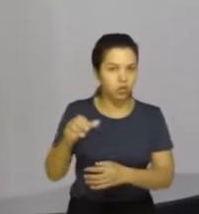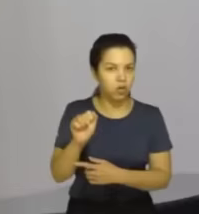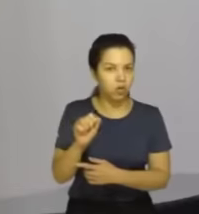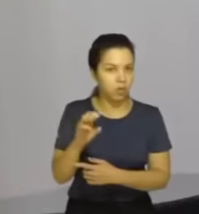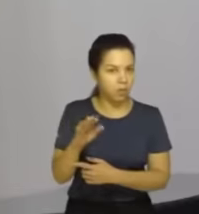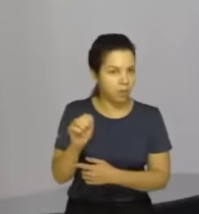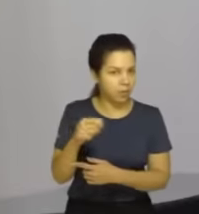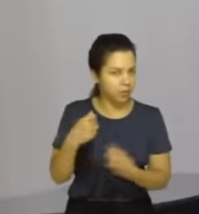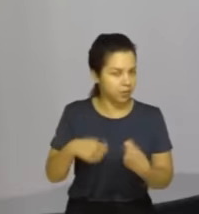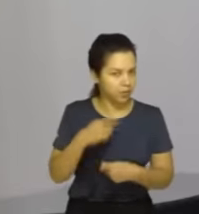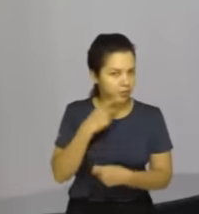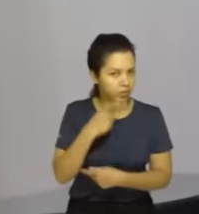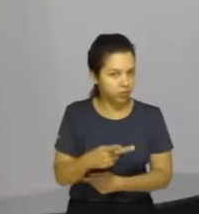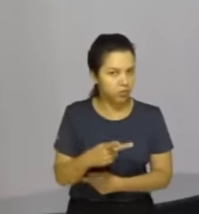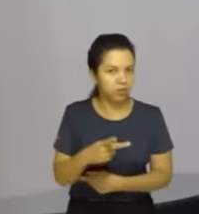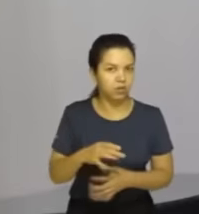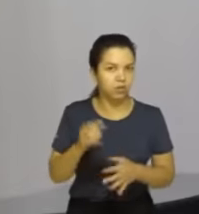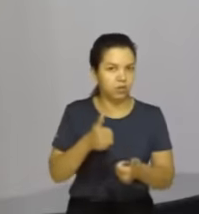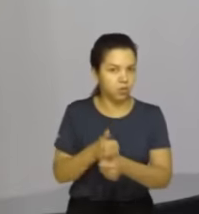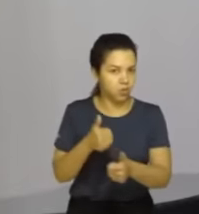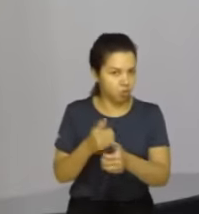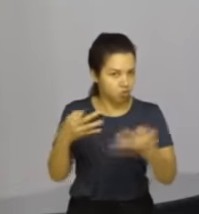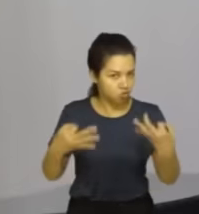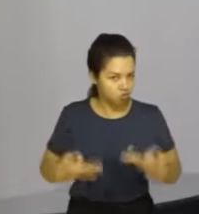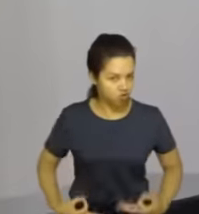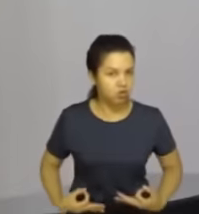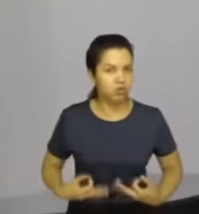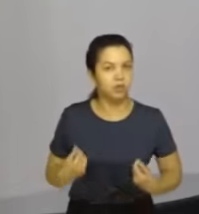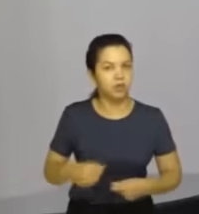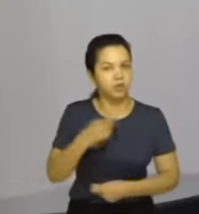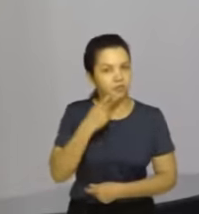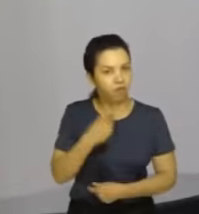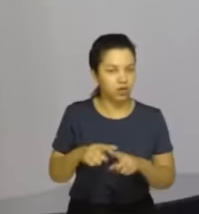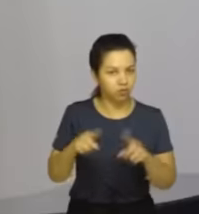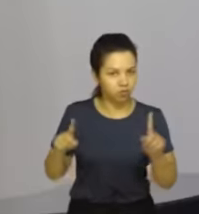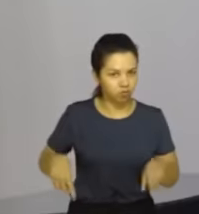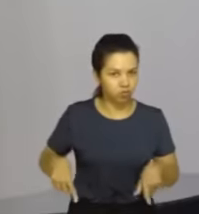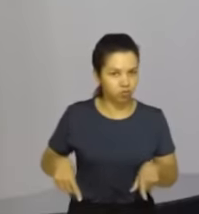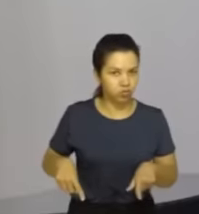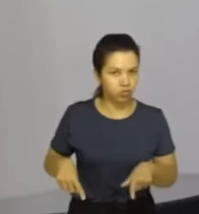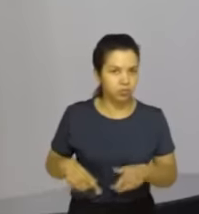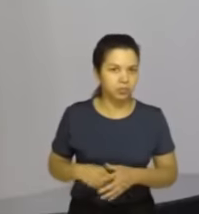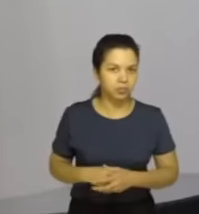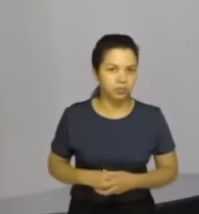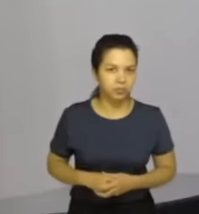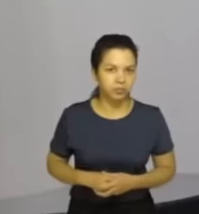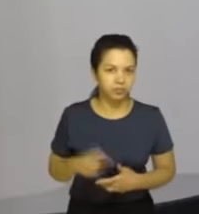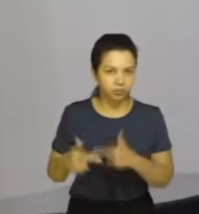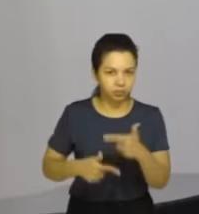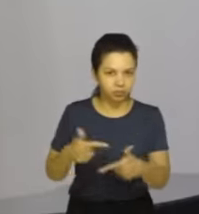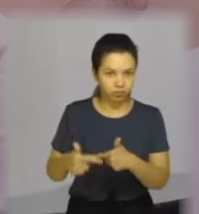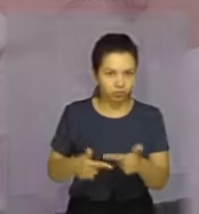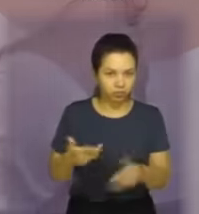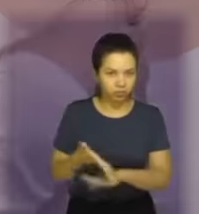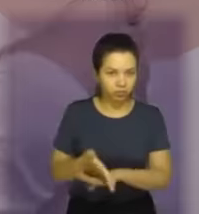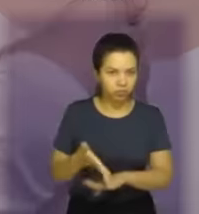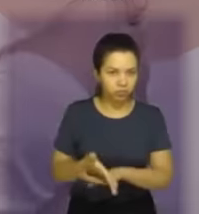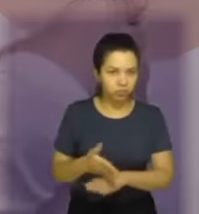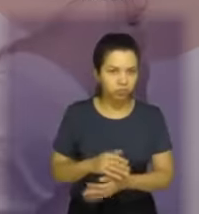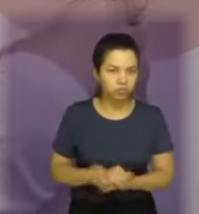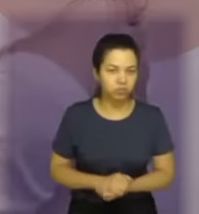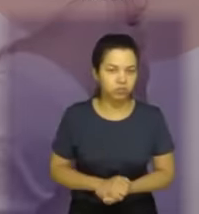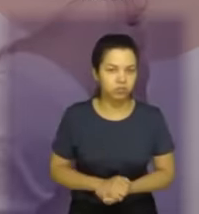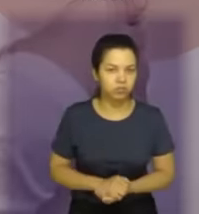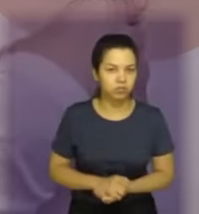pronunciar, o Tribunal de Justiça deveria se pronunciar, o Ministério Público deveria se pronunciar para defender os seus próprios agentes envolvidos nisso. Bom, essa foi a